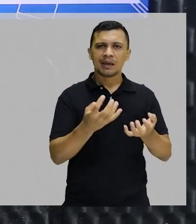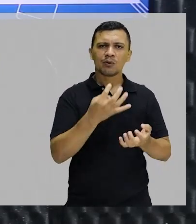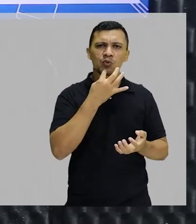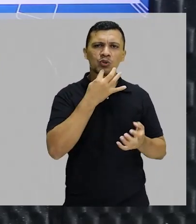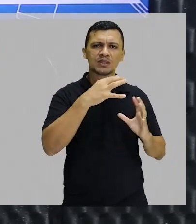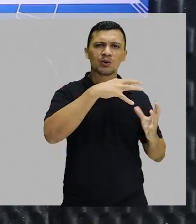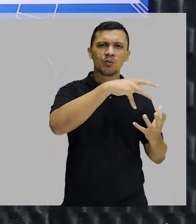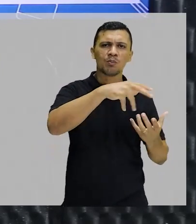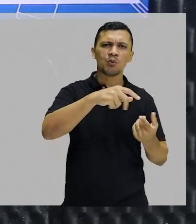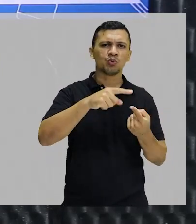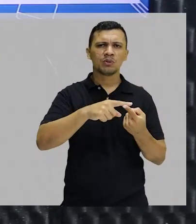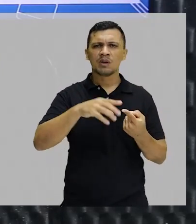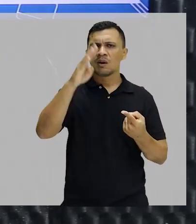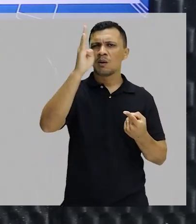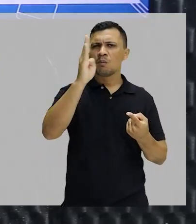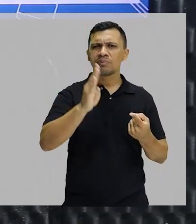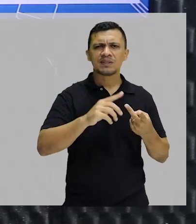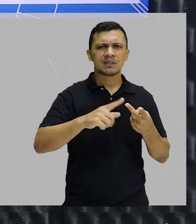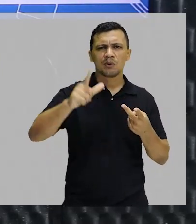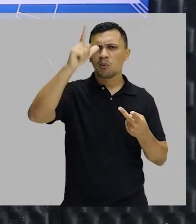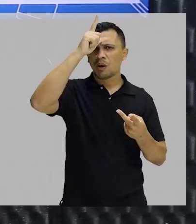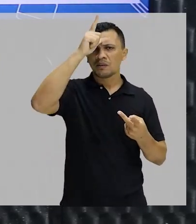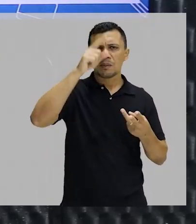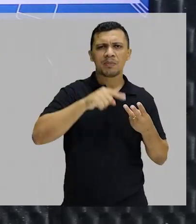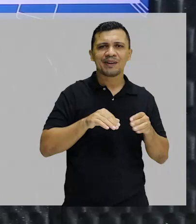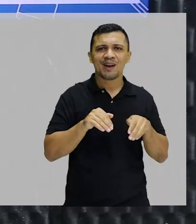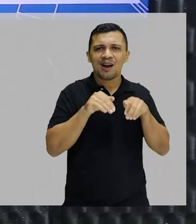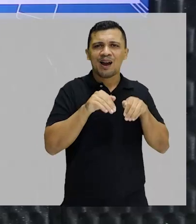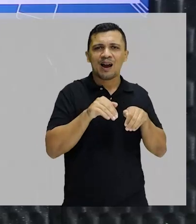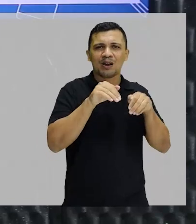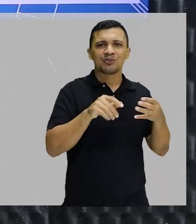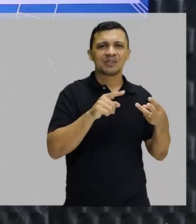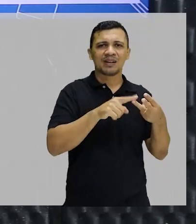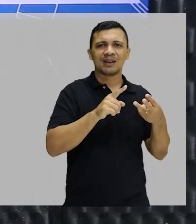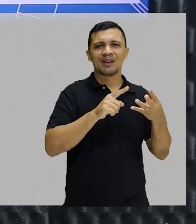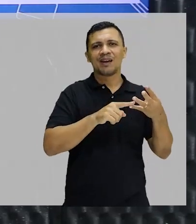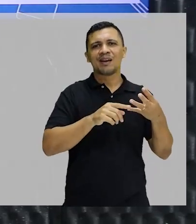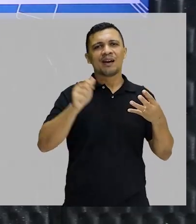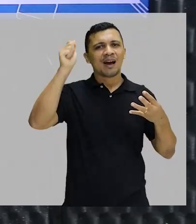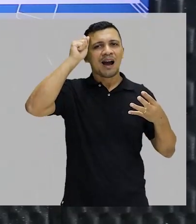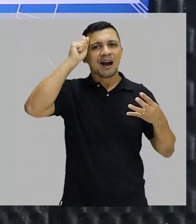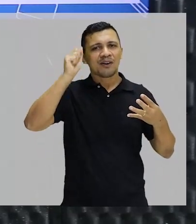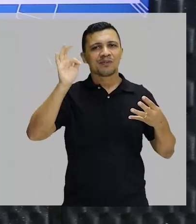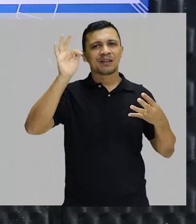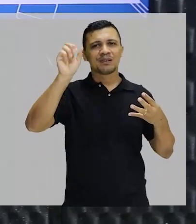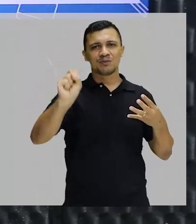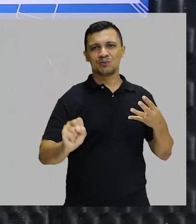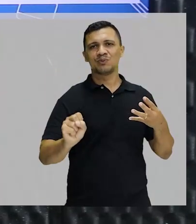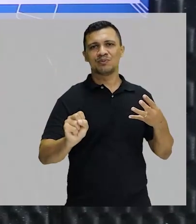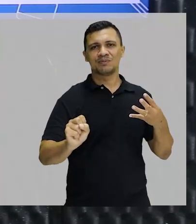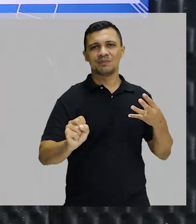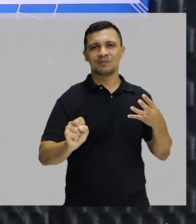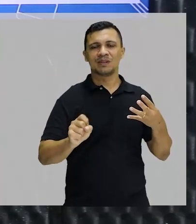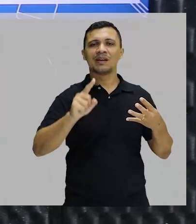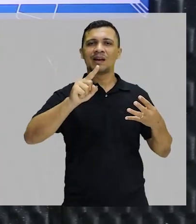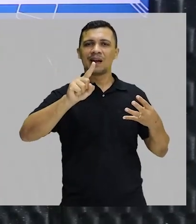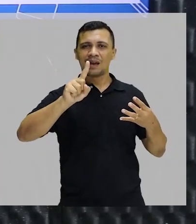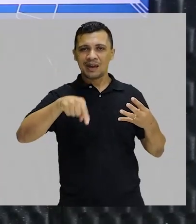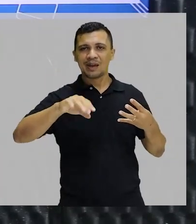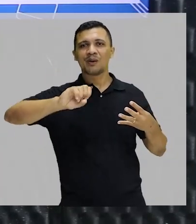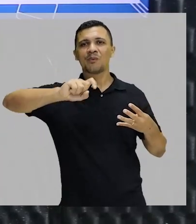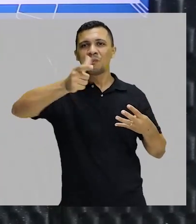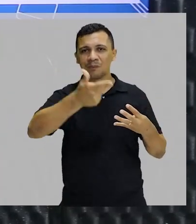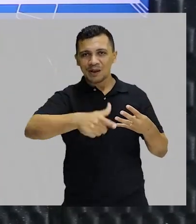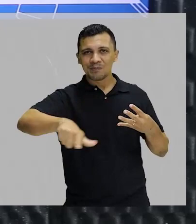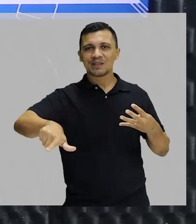Brasil, a Alemanha, a Austrália e a África do Sul. É uma repetição enfática, né? Ele está enfatizando. Ele estudou todos